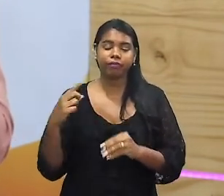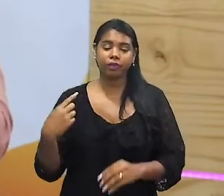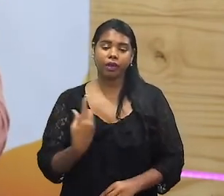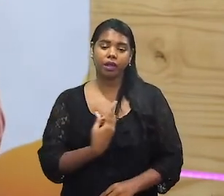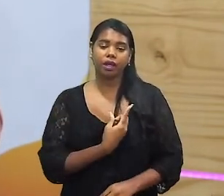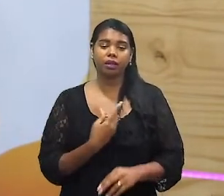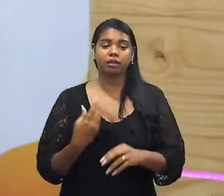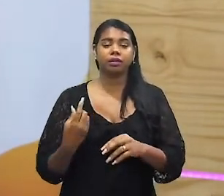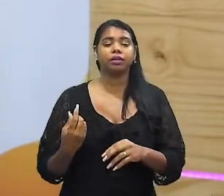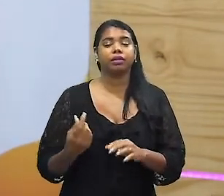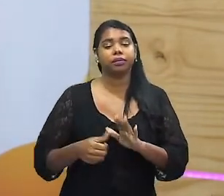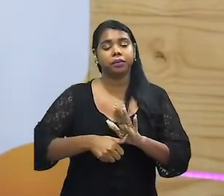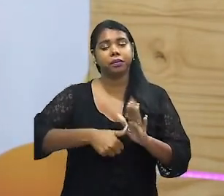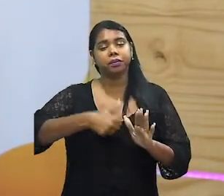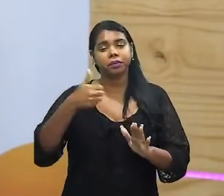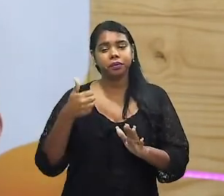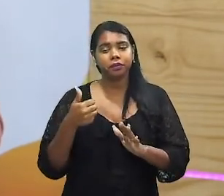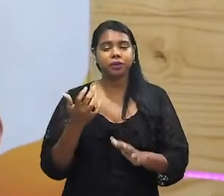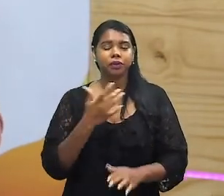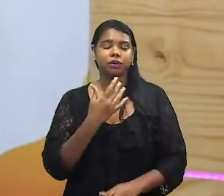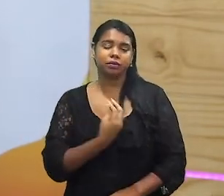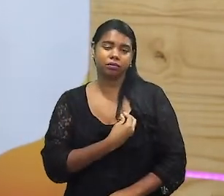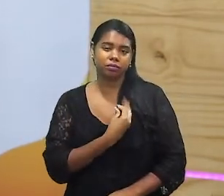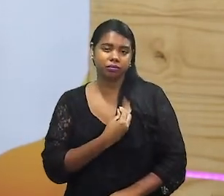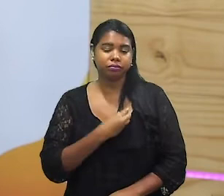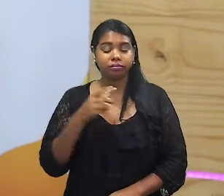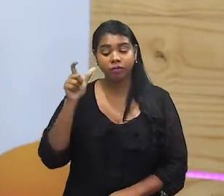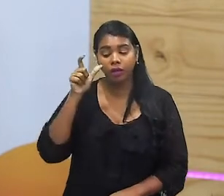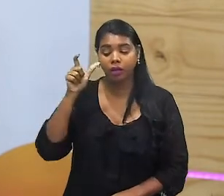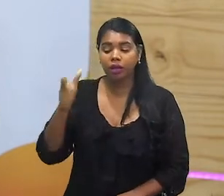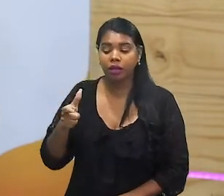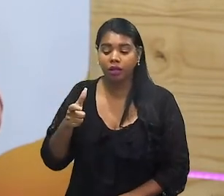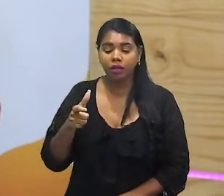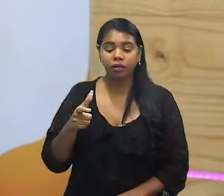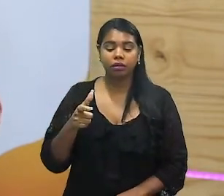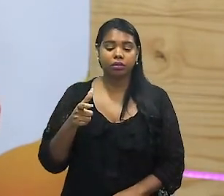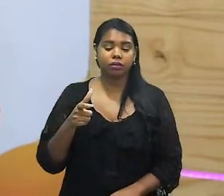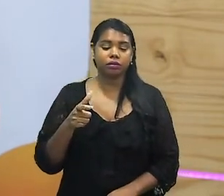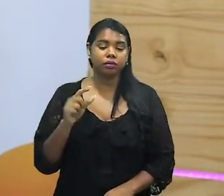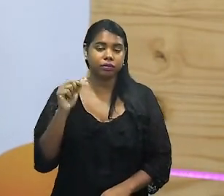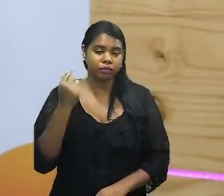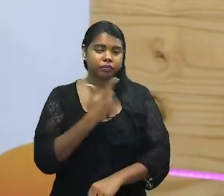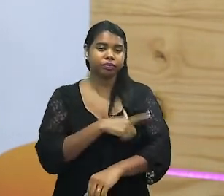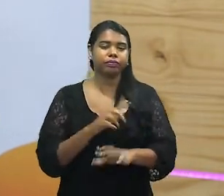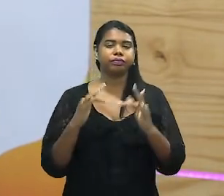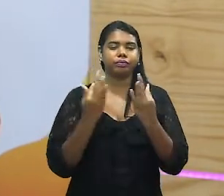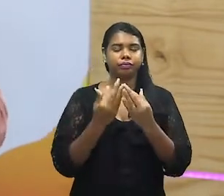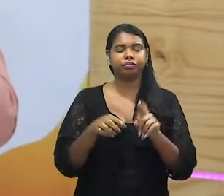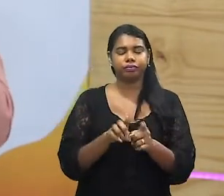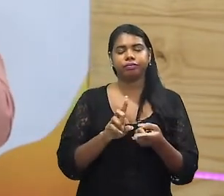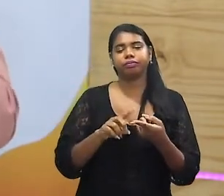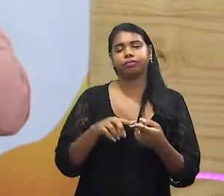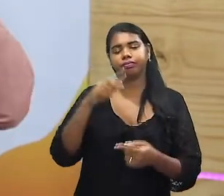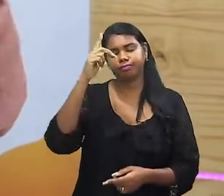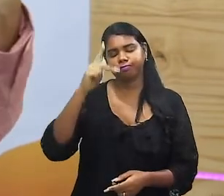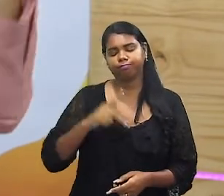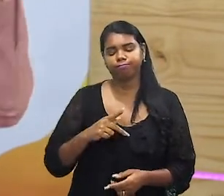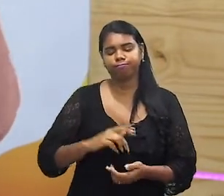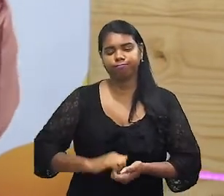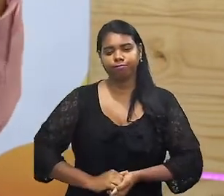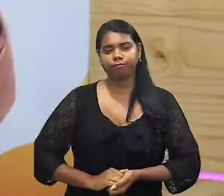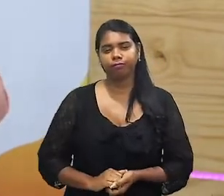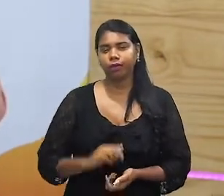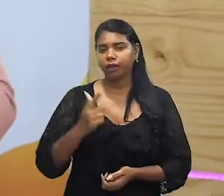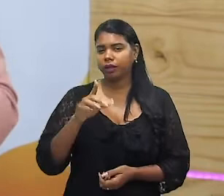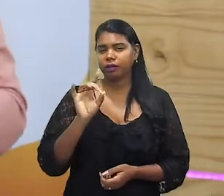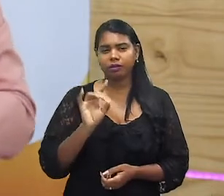nossas prioridades, dos nossos interesses e dos nossos valores pessoais. Então, os critérios não